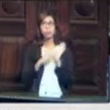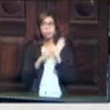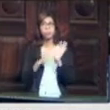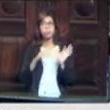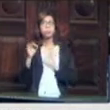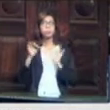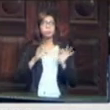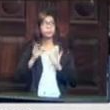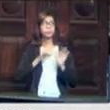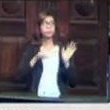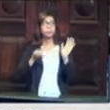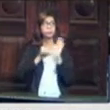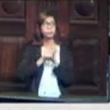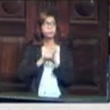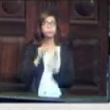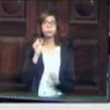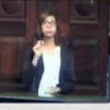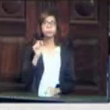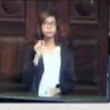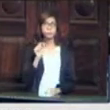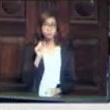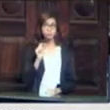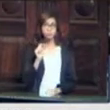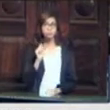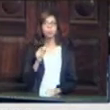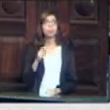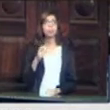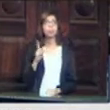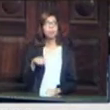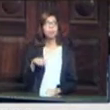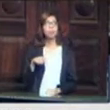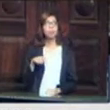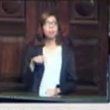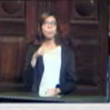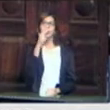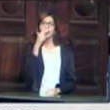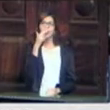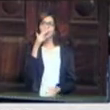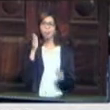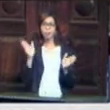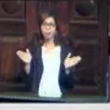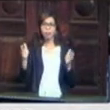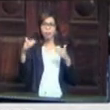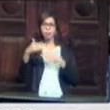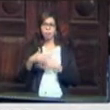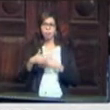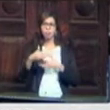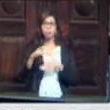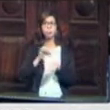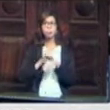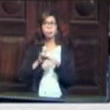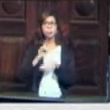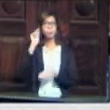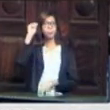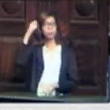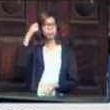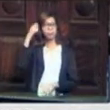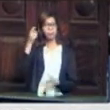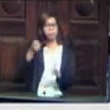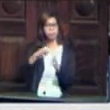lei que quer abrir essa caixa, essa caixa preta da dívida